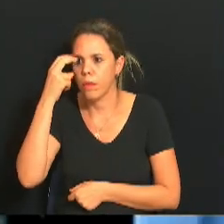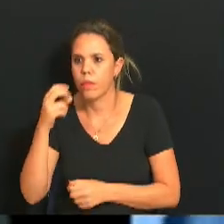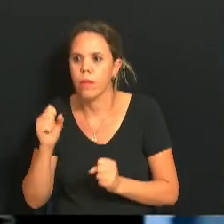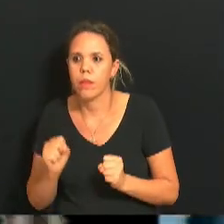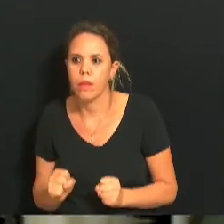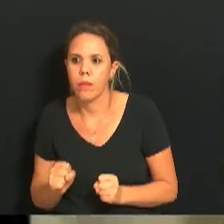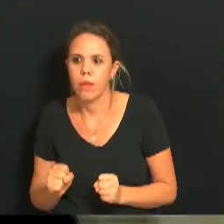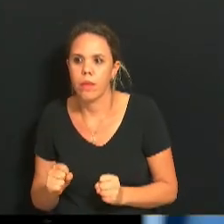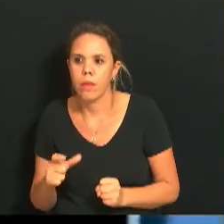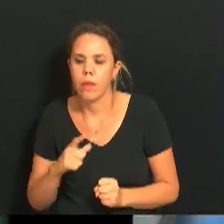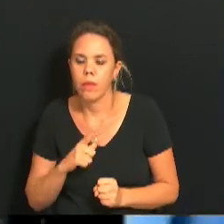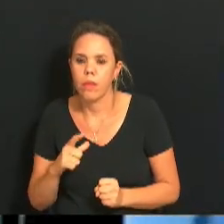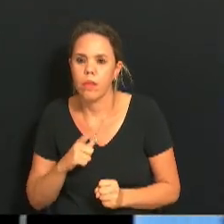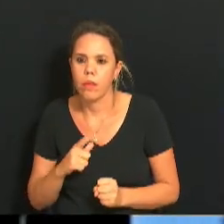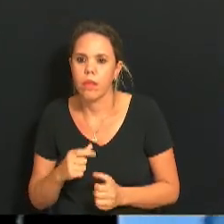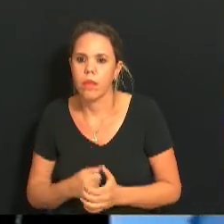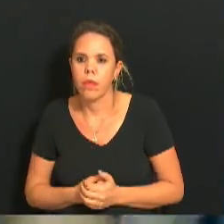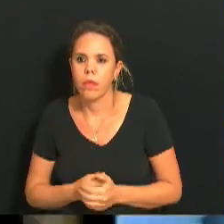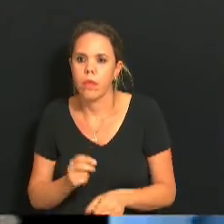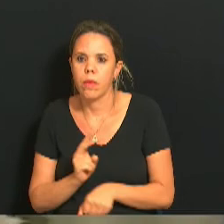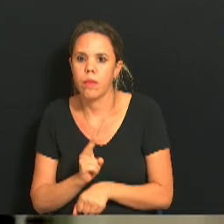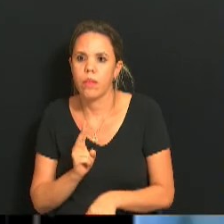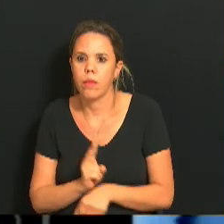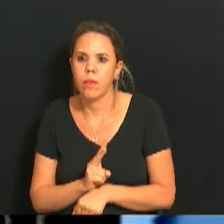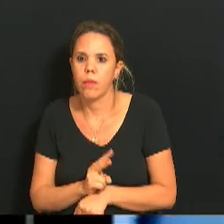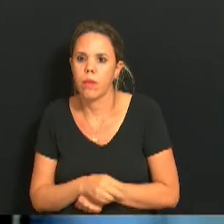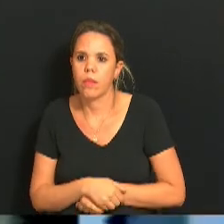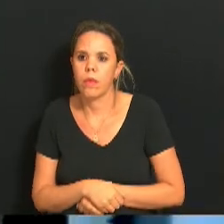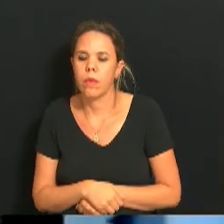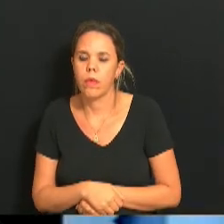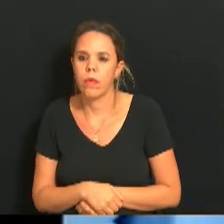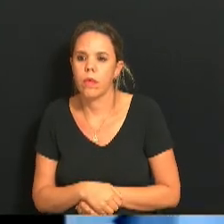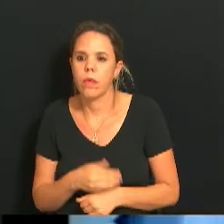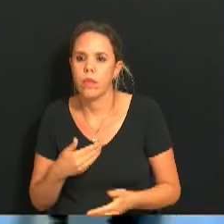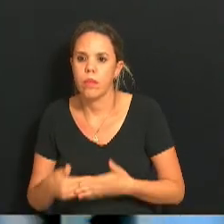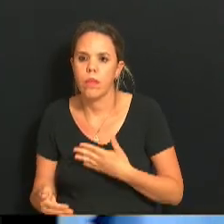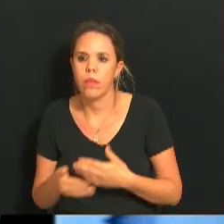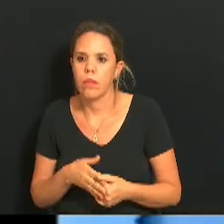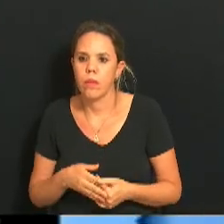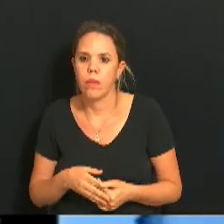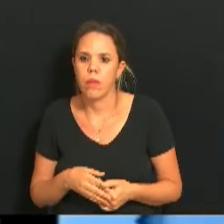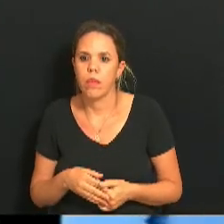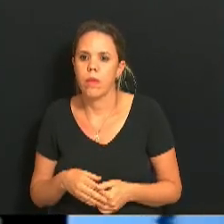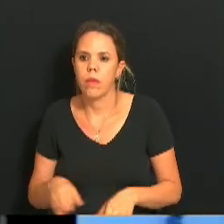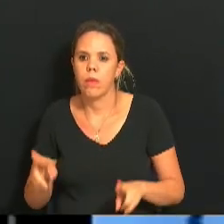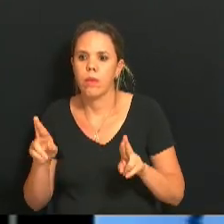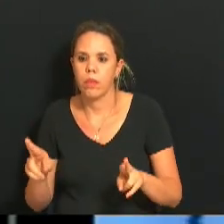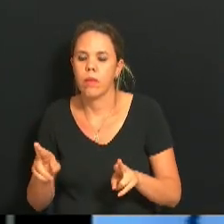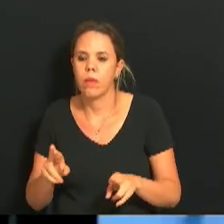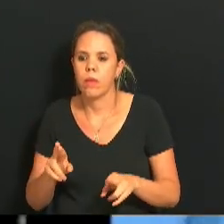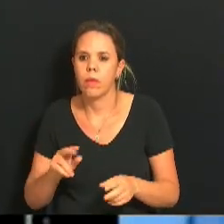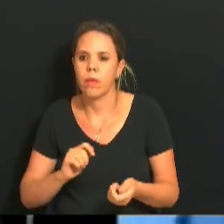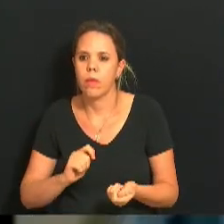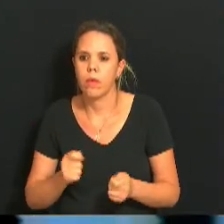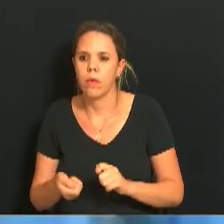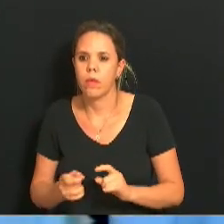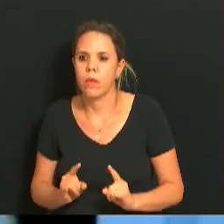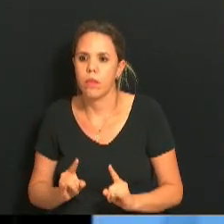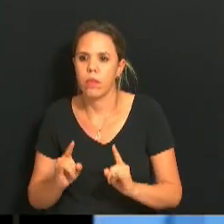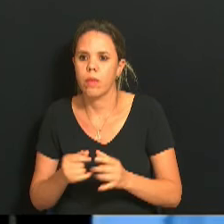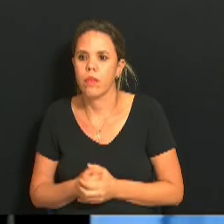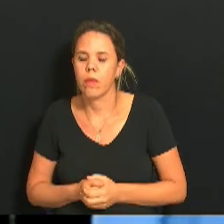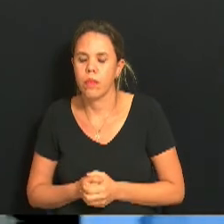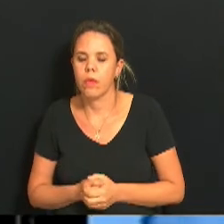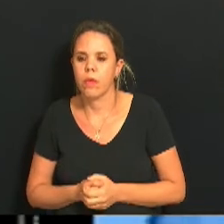gente possa ter os patrimônios preservados então pra gente o que perspectiva diferente qualificação dos patrimônios